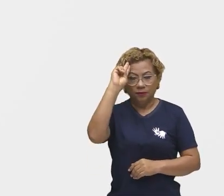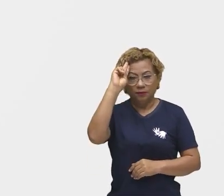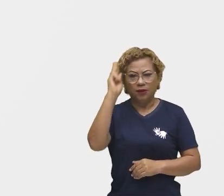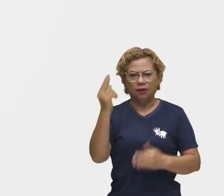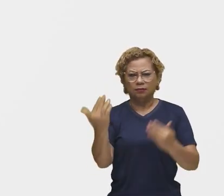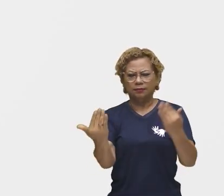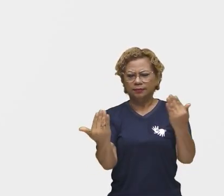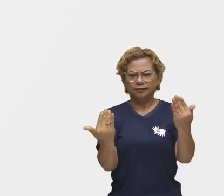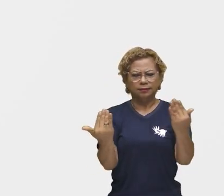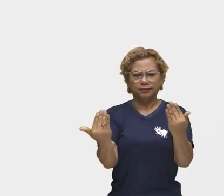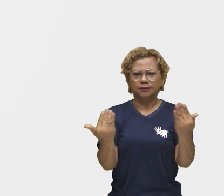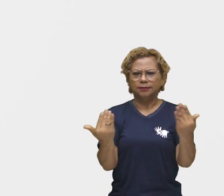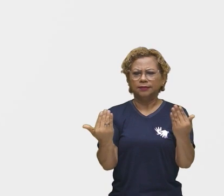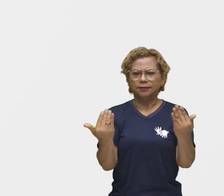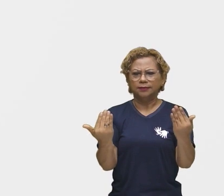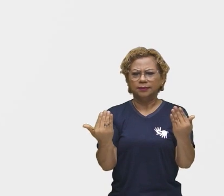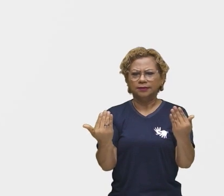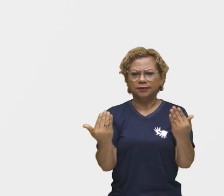aos aplicativos